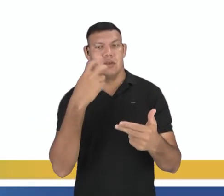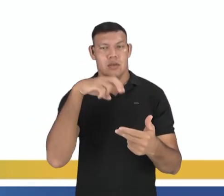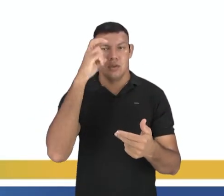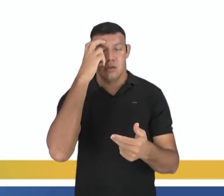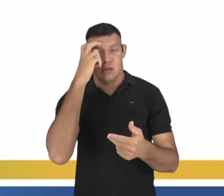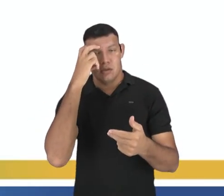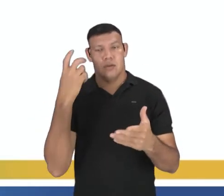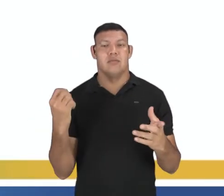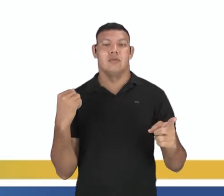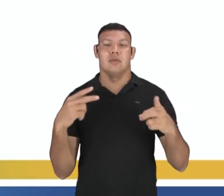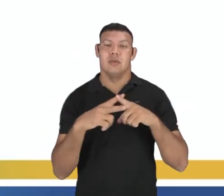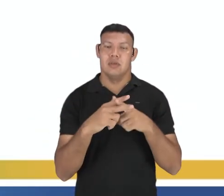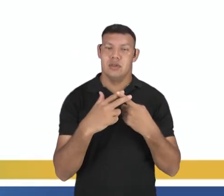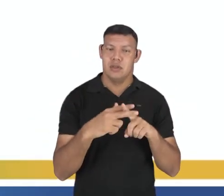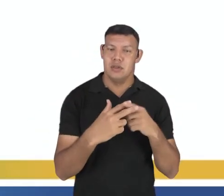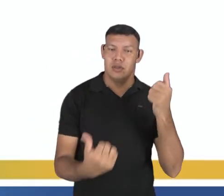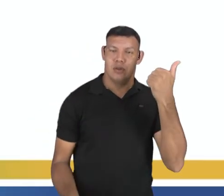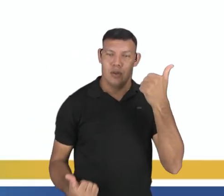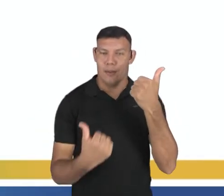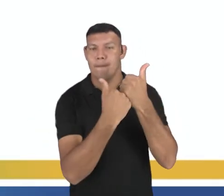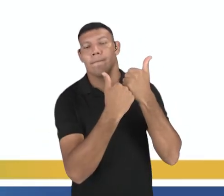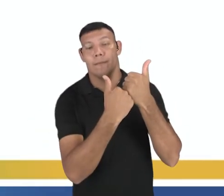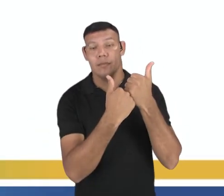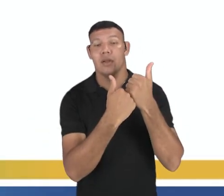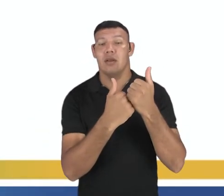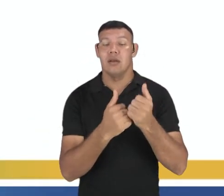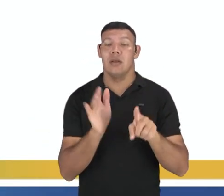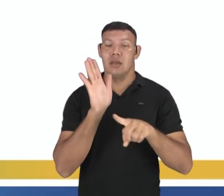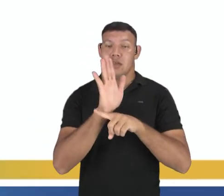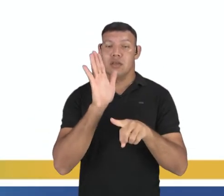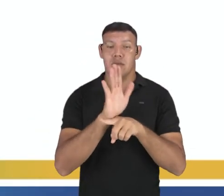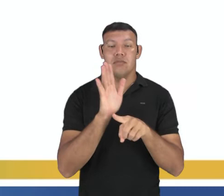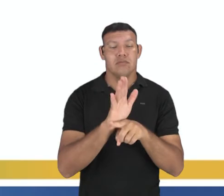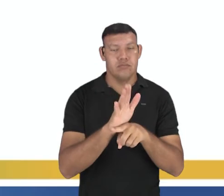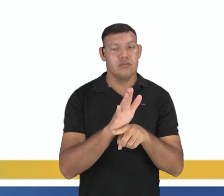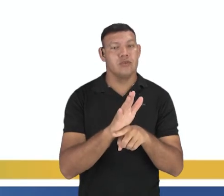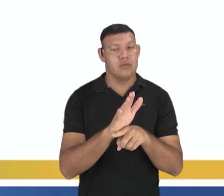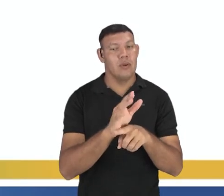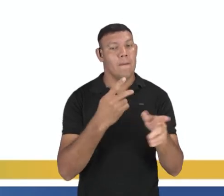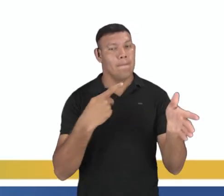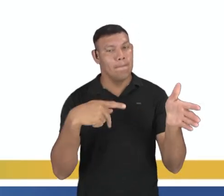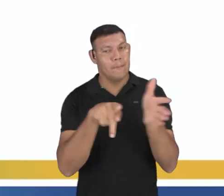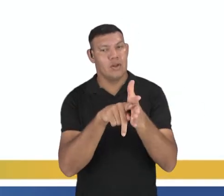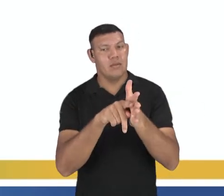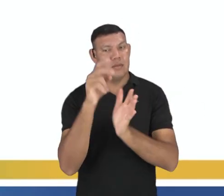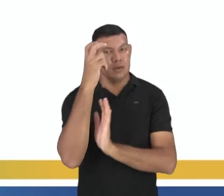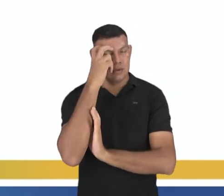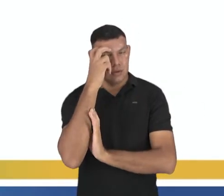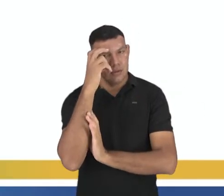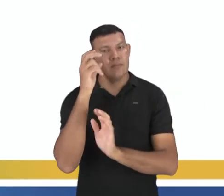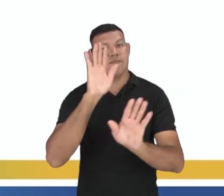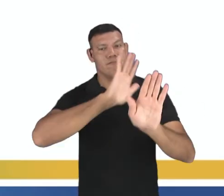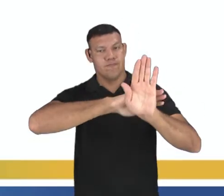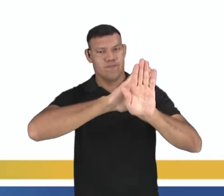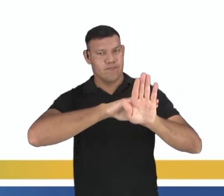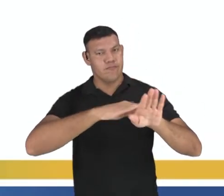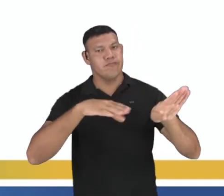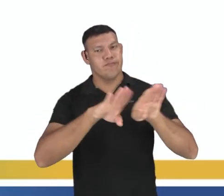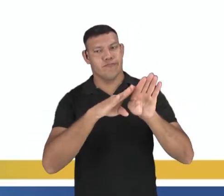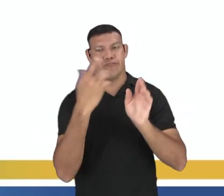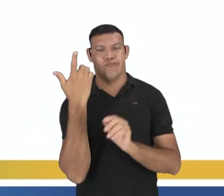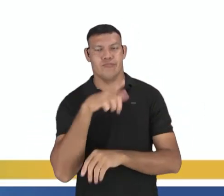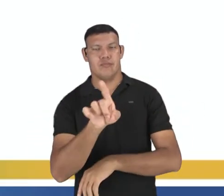da invenção dos suportes técnicos que viabilizaram a materialização da cultura algo abstrato e intangível